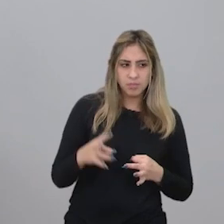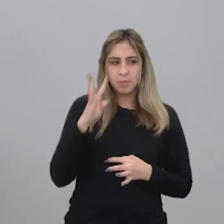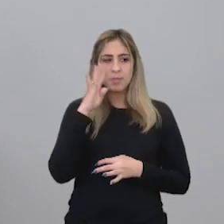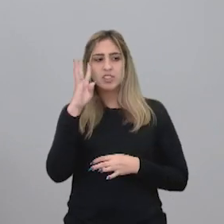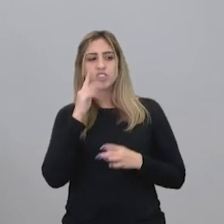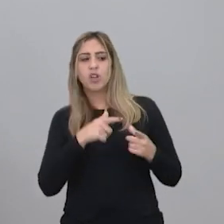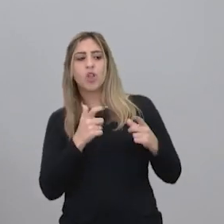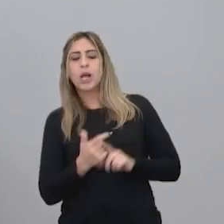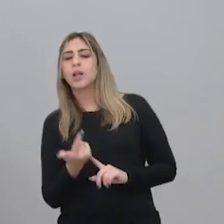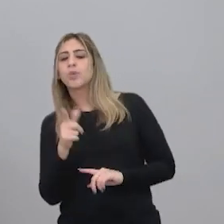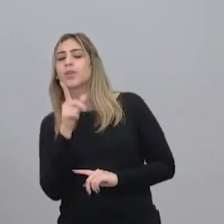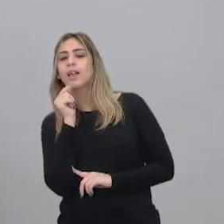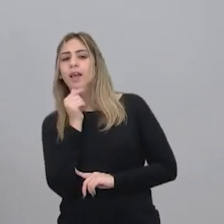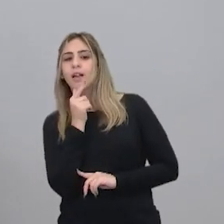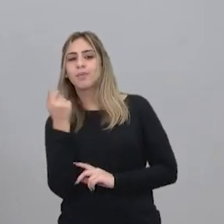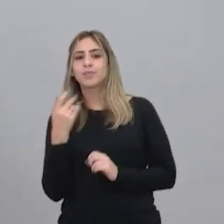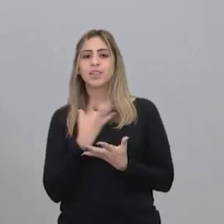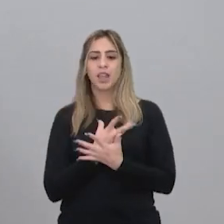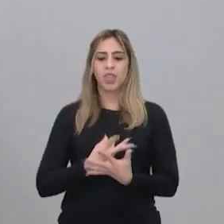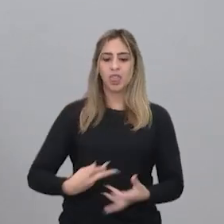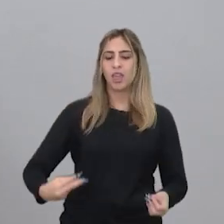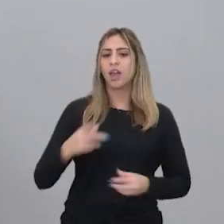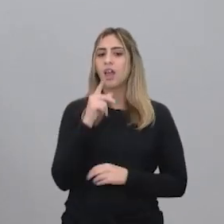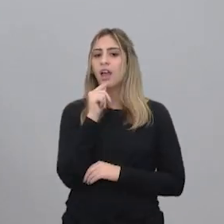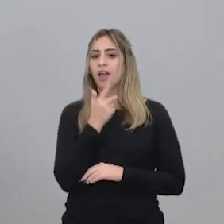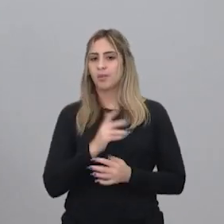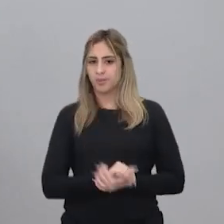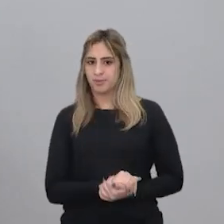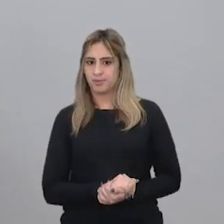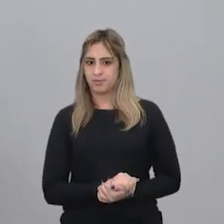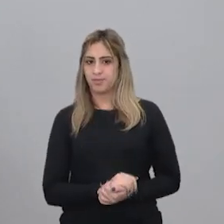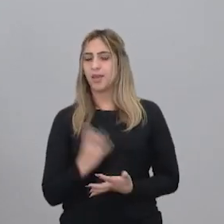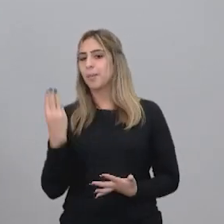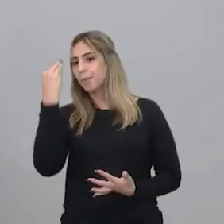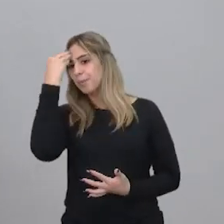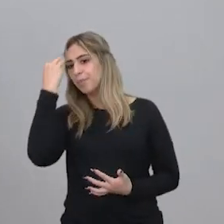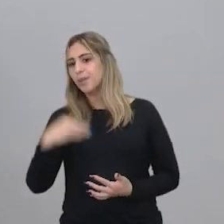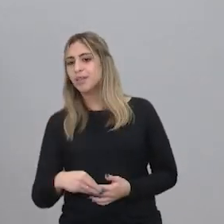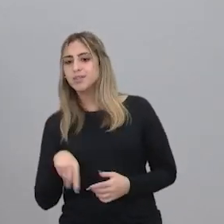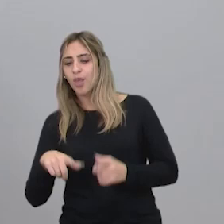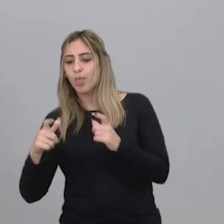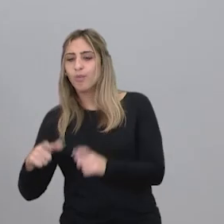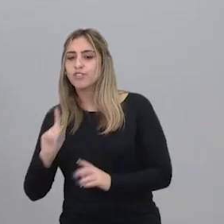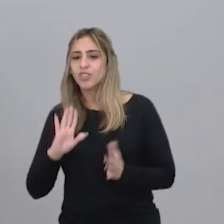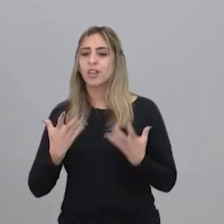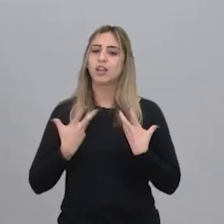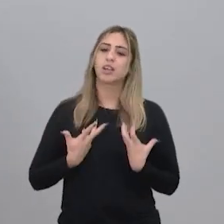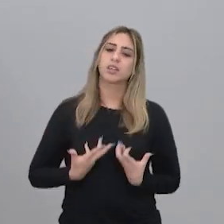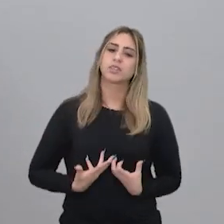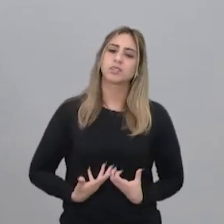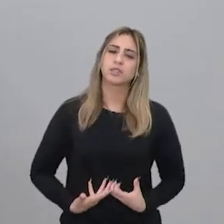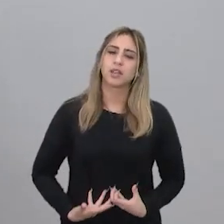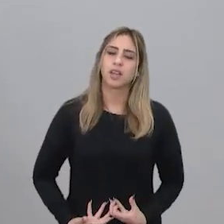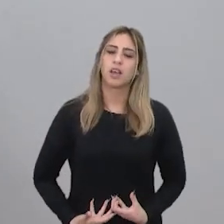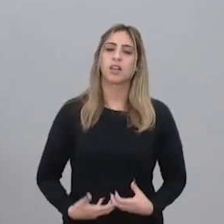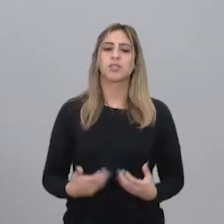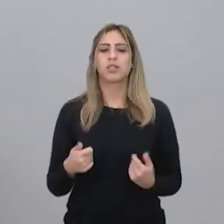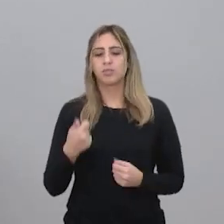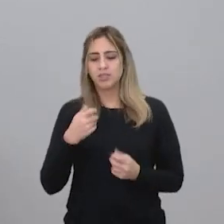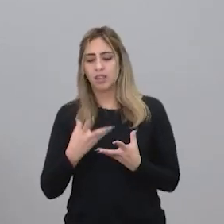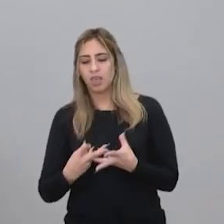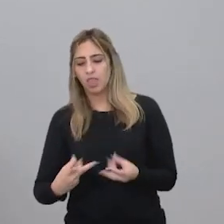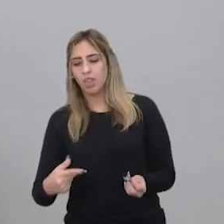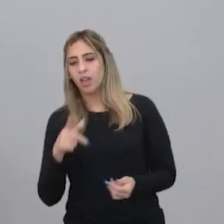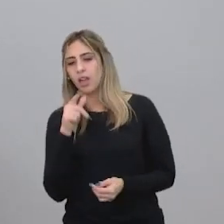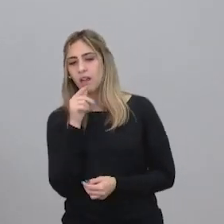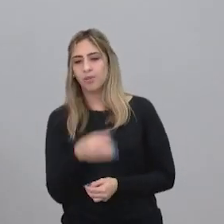lugar que não tem água, você tem que derreter a sua água. Então, e a preguiça, no lugar que você já está cansado, em exaustão, então também é